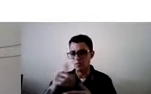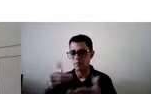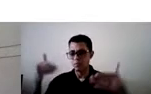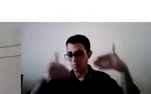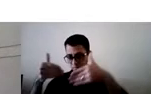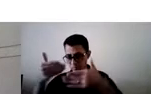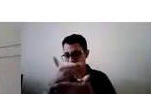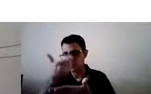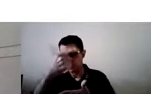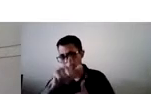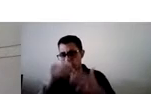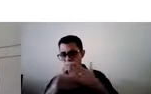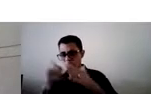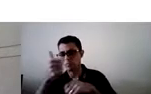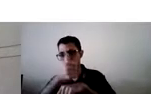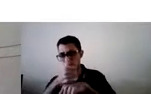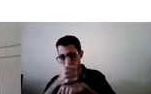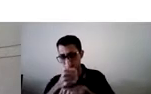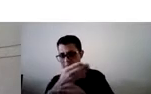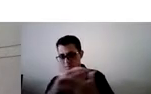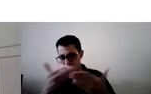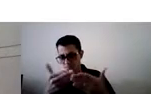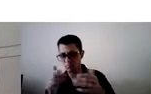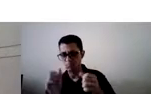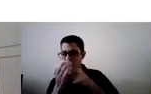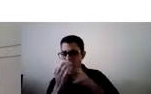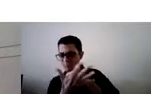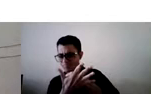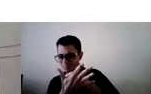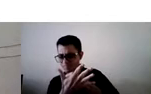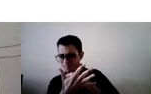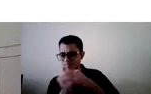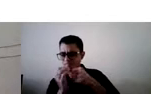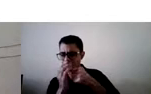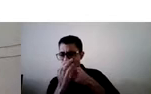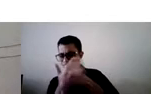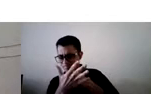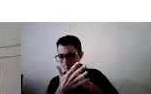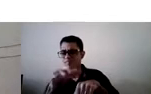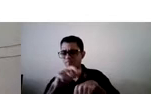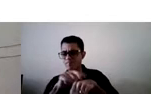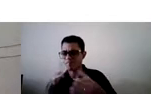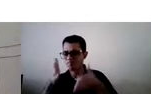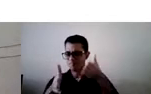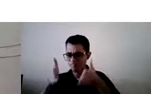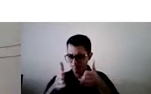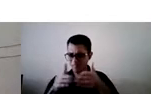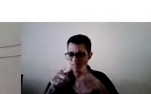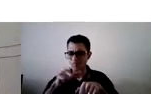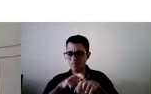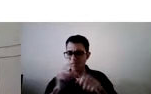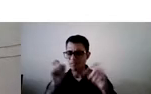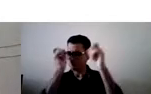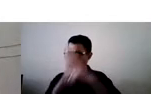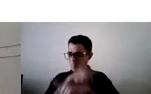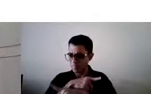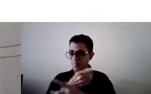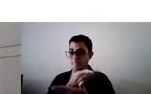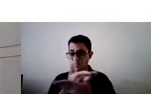participação de vocês, porque assim, nós estamos em meio a uma pandemia, têm sido momentos difíceis para